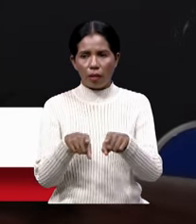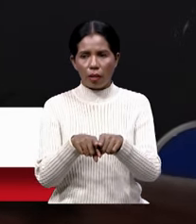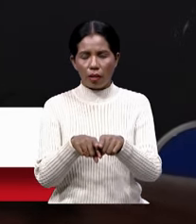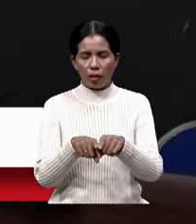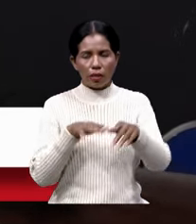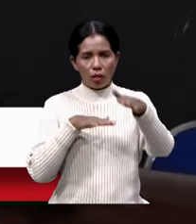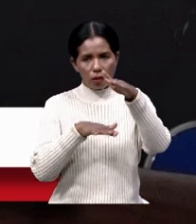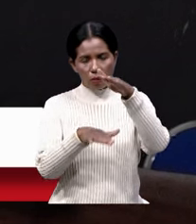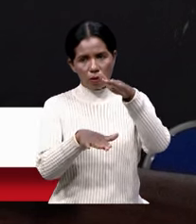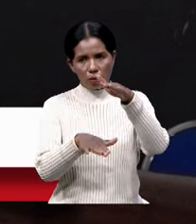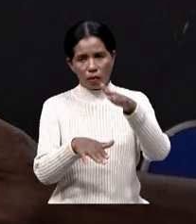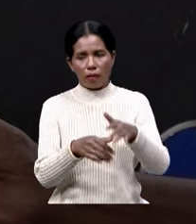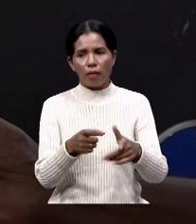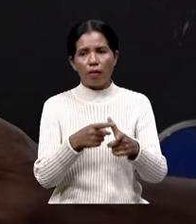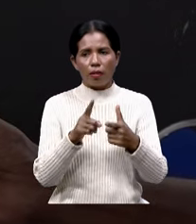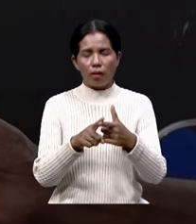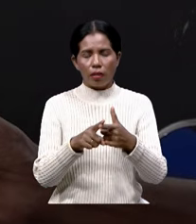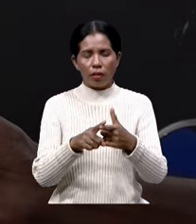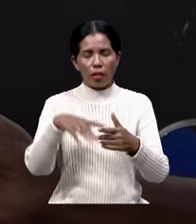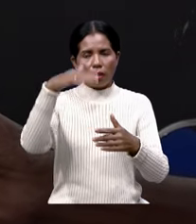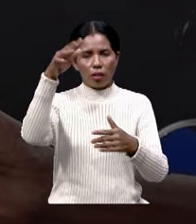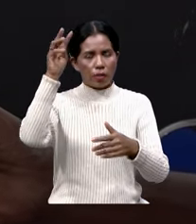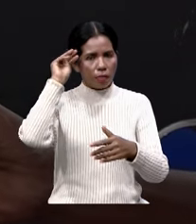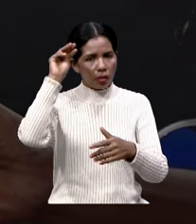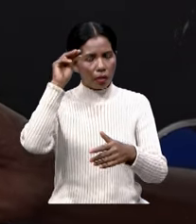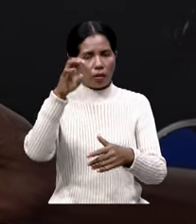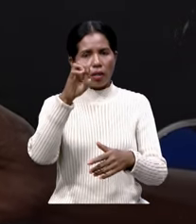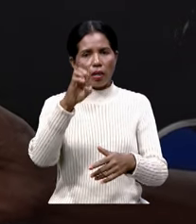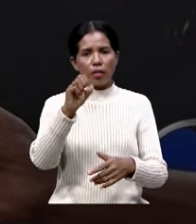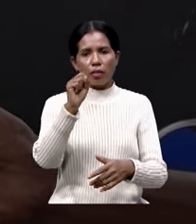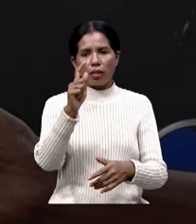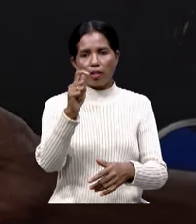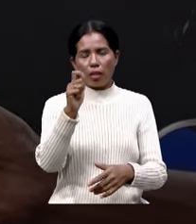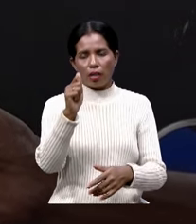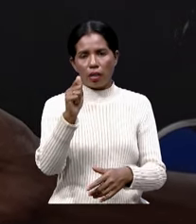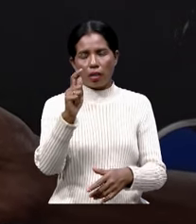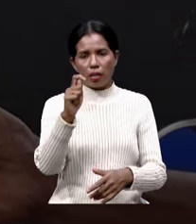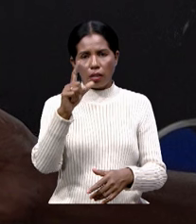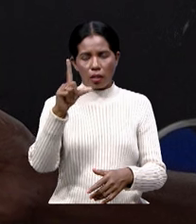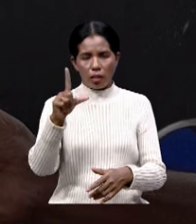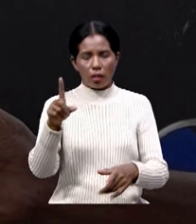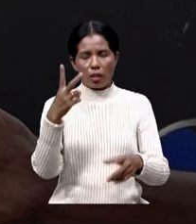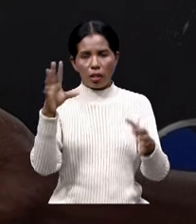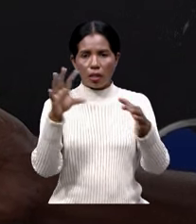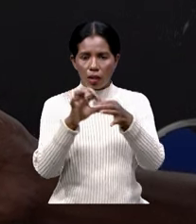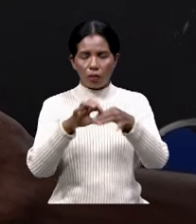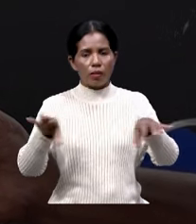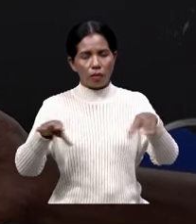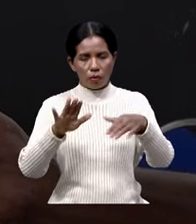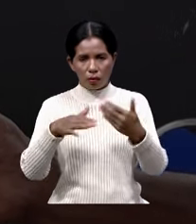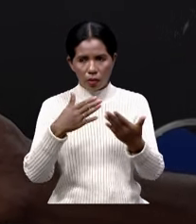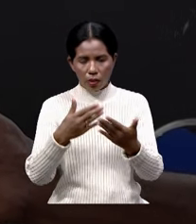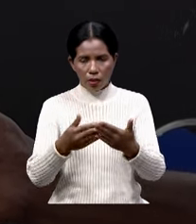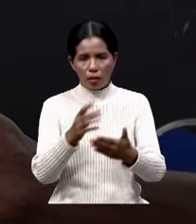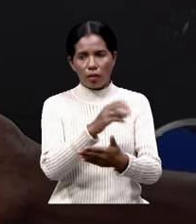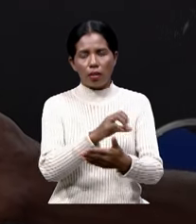ni. Subordinado ini tutela ba Ministerio Estatal. Oh, oh, mas liga servisu agora situ